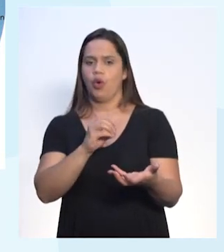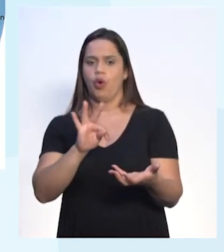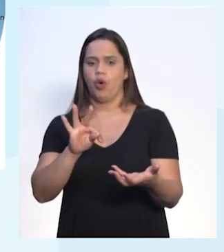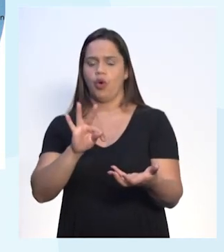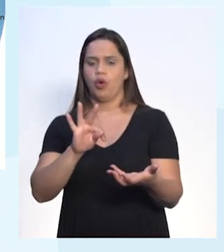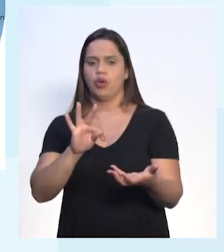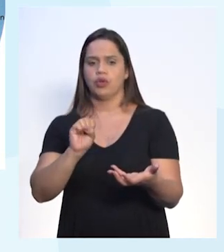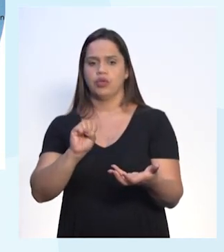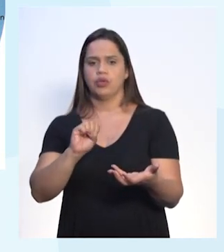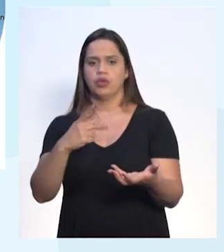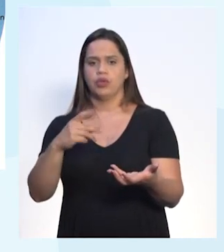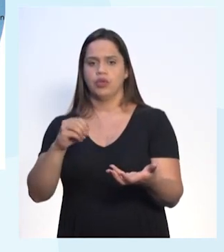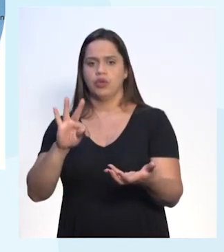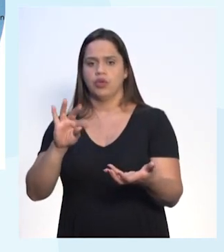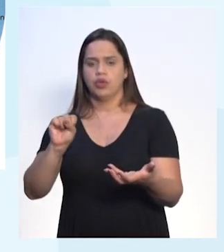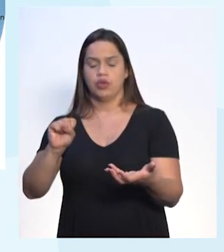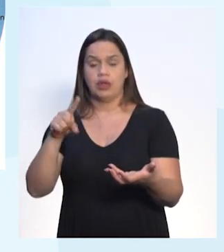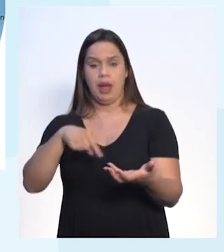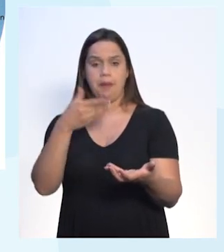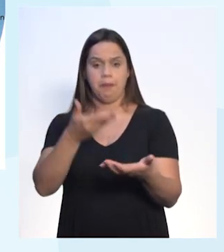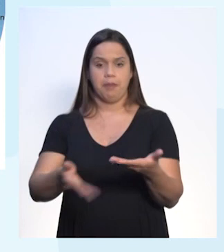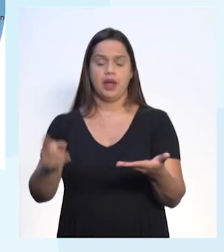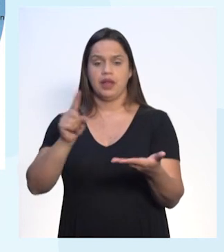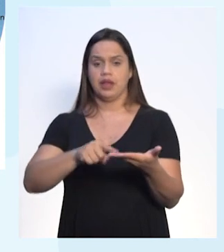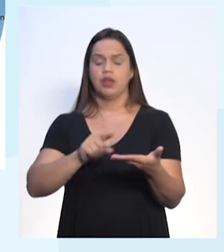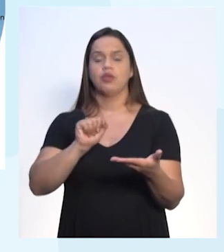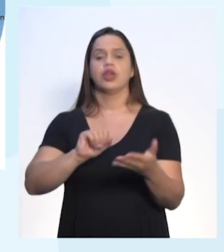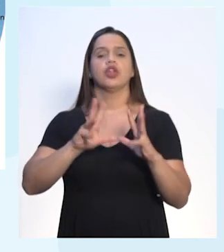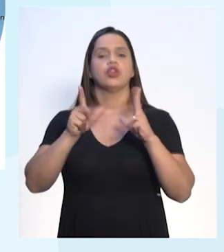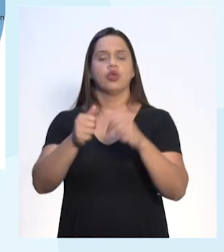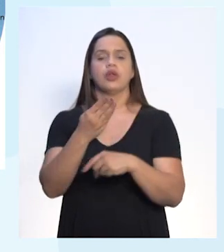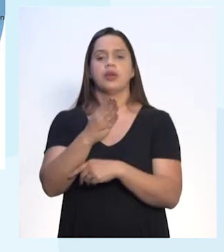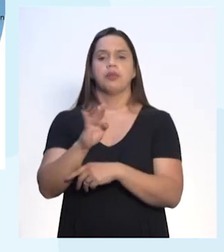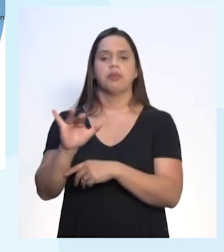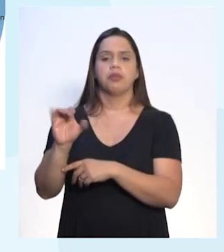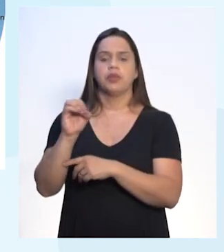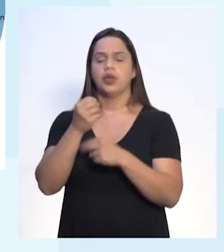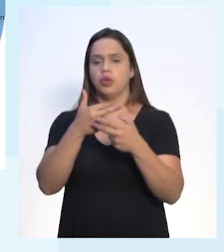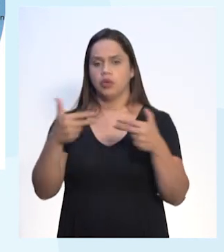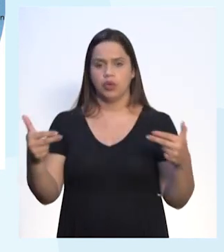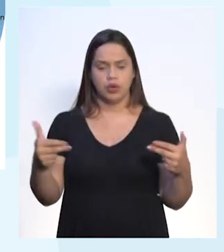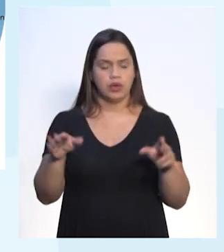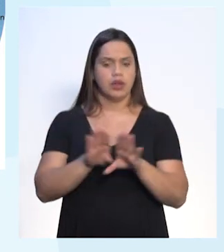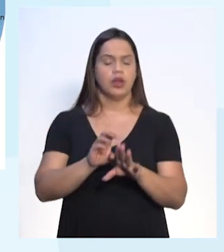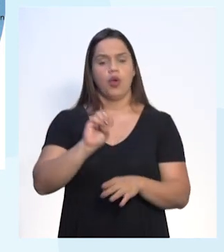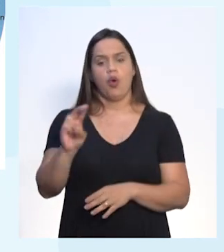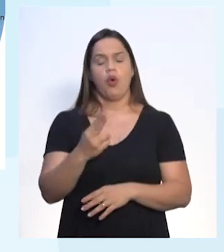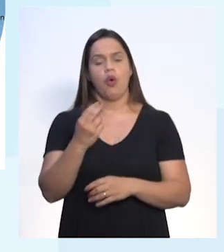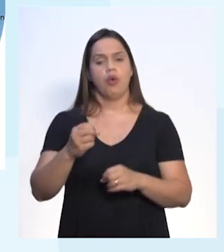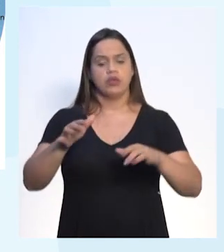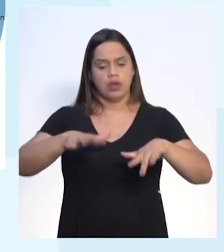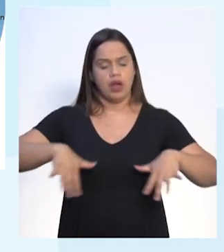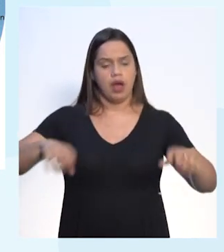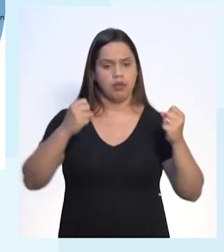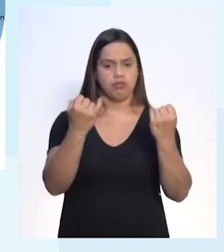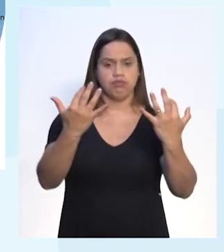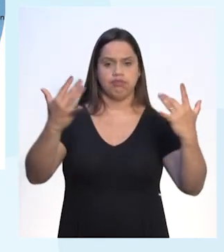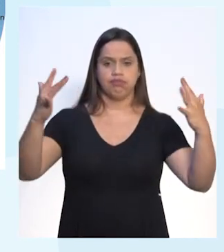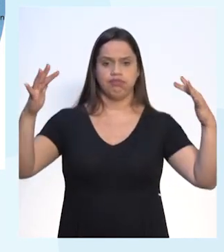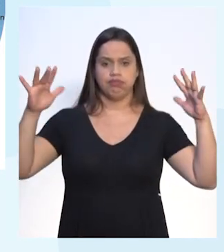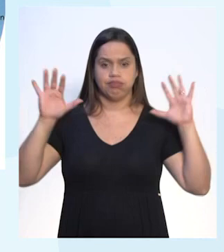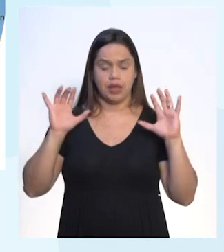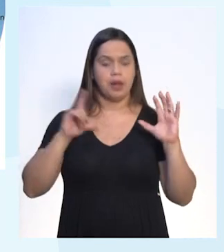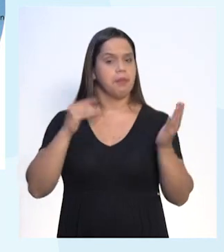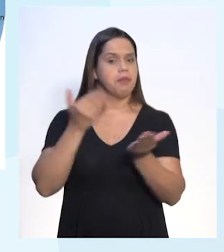aí, né, que estão perdendo aí a sua biodiversidade, ou a sua área de mato, né, a sua área